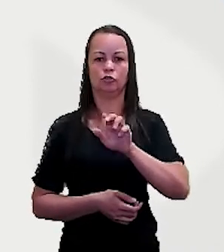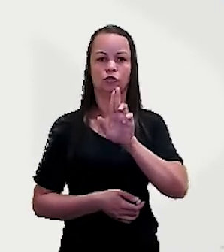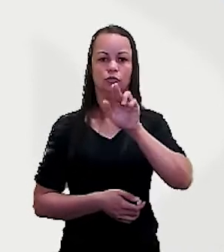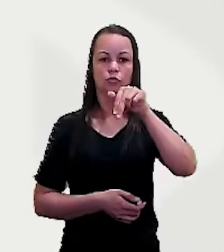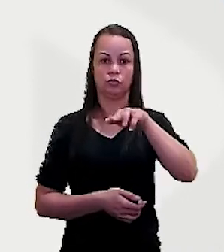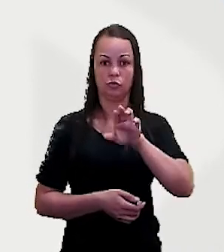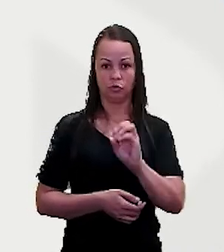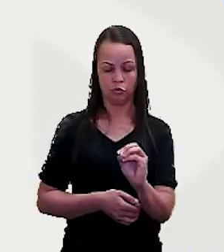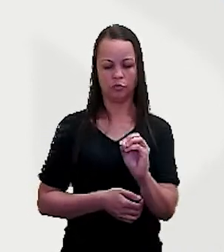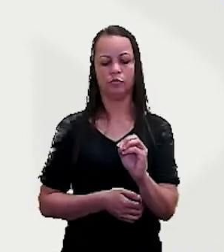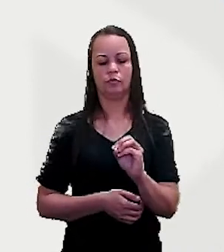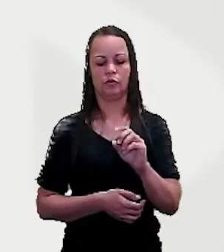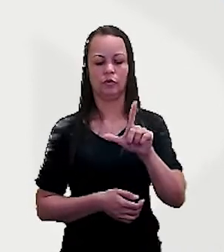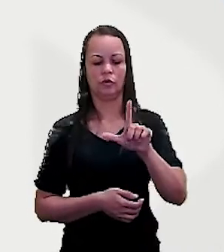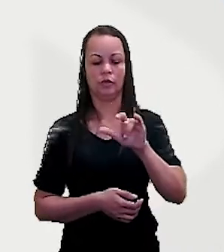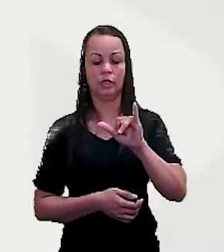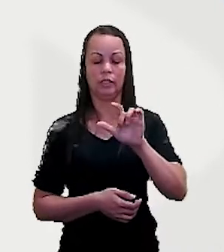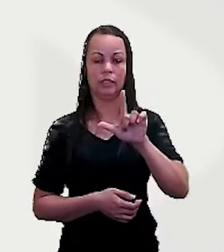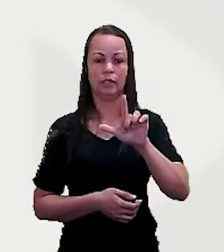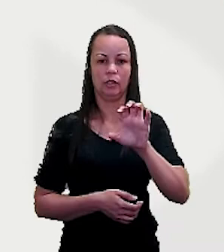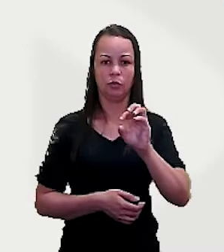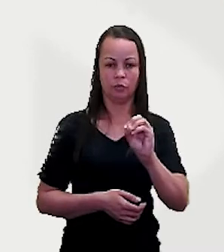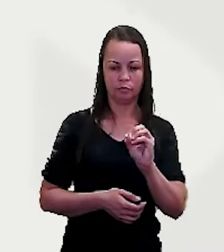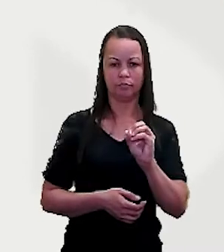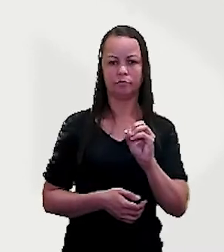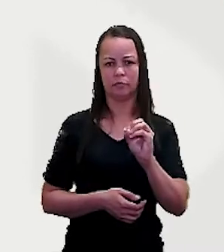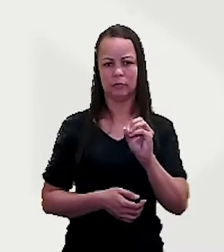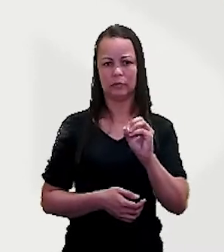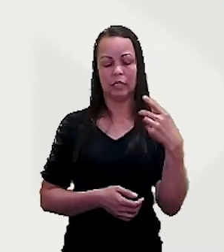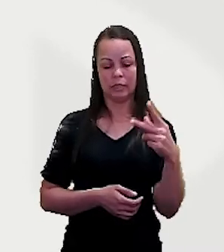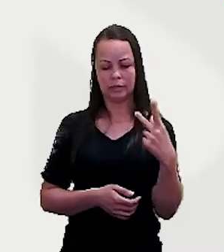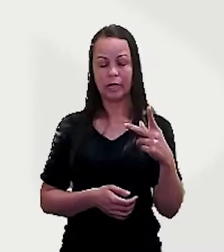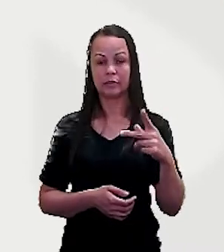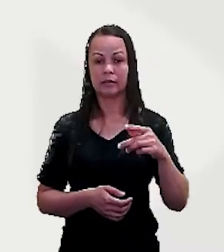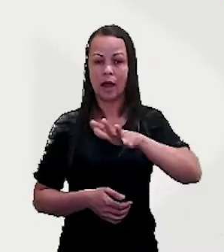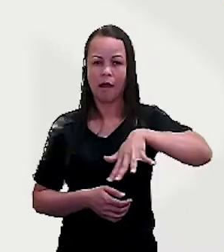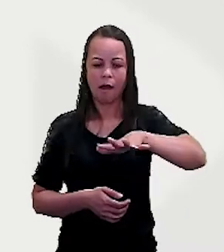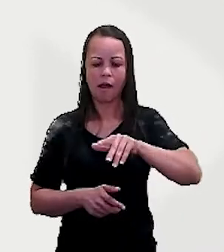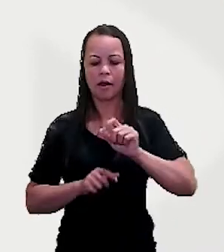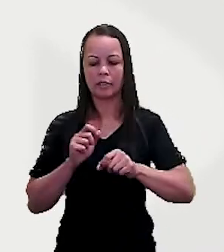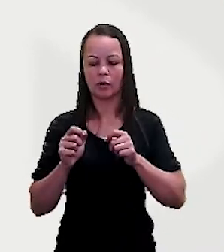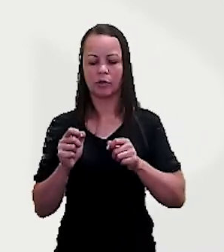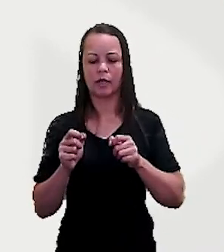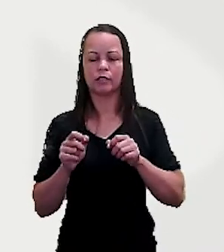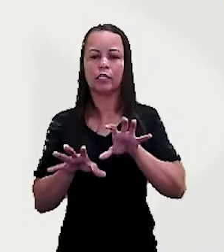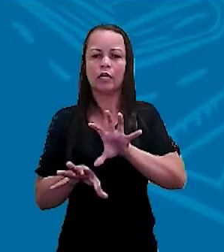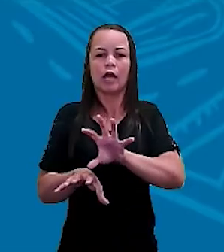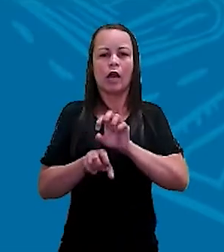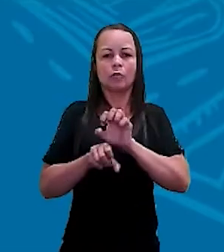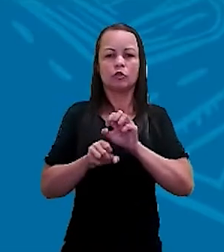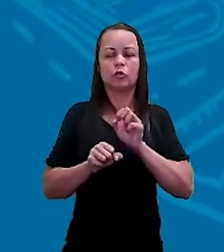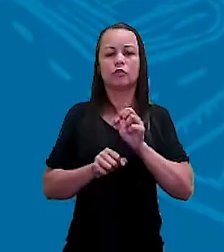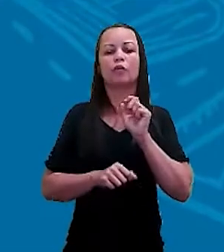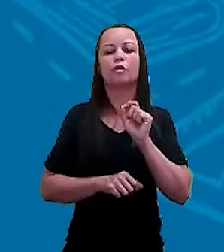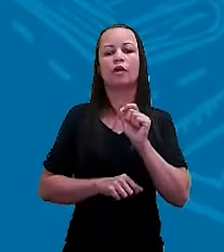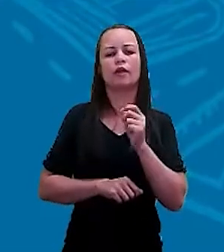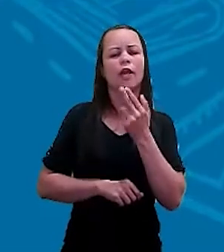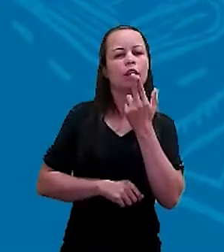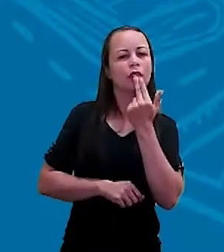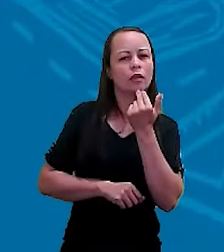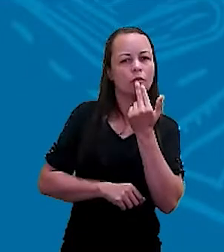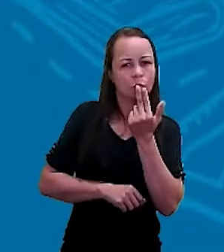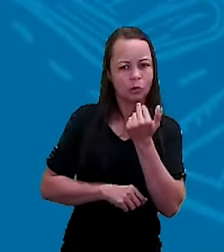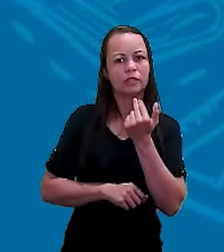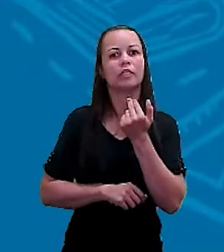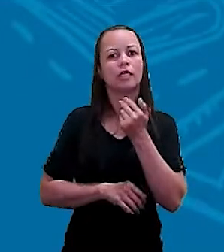Do intestino delgado. Essa área do jejum no ilho, ela tem a função de quê, gente? Absorção de nutrientes. Guarda isso